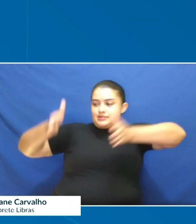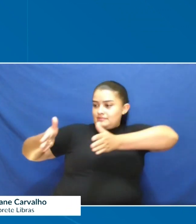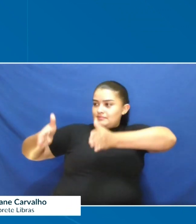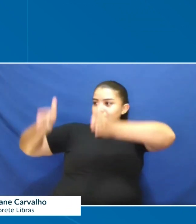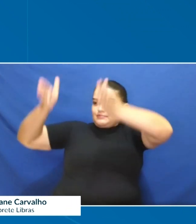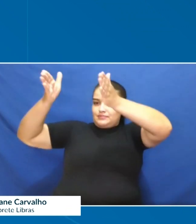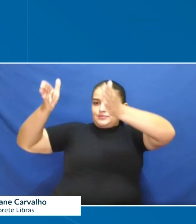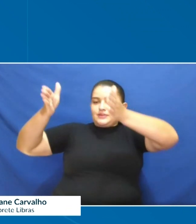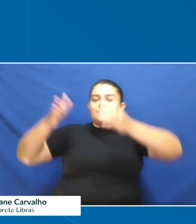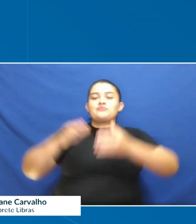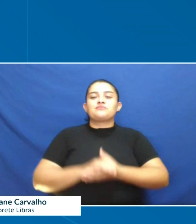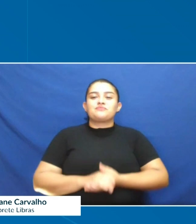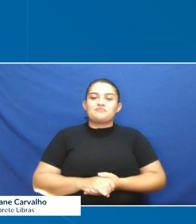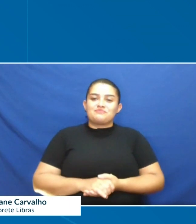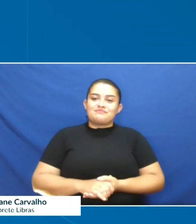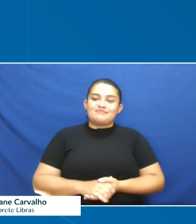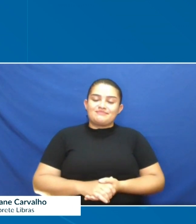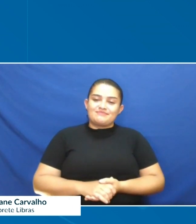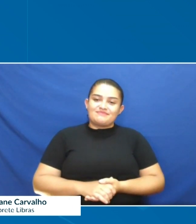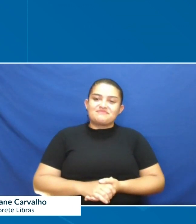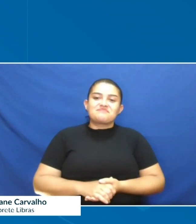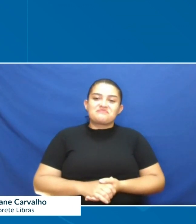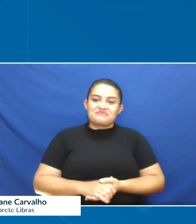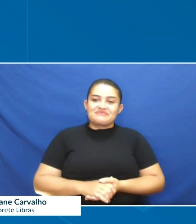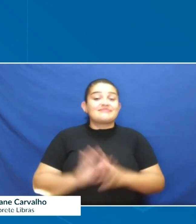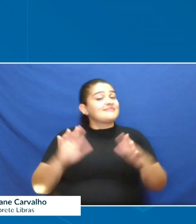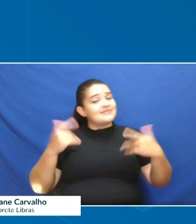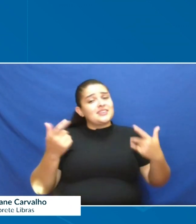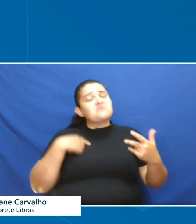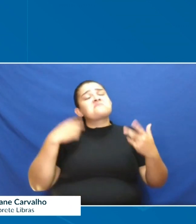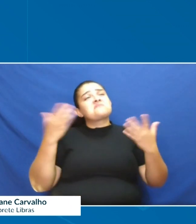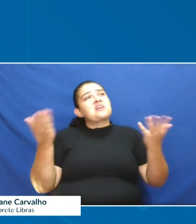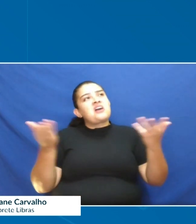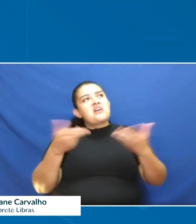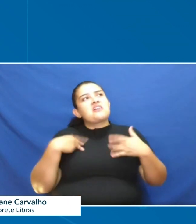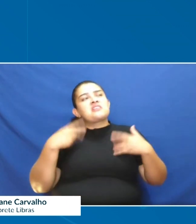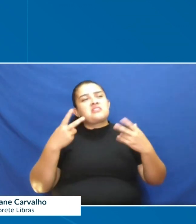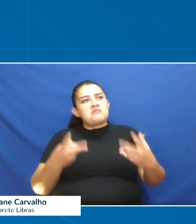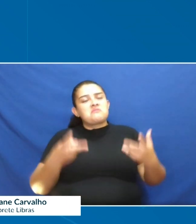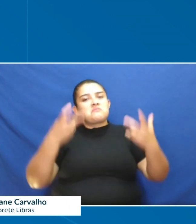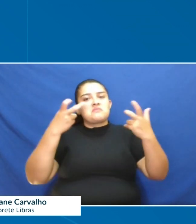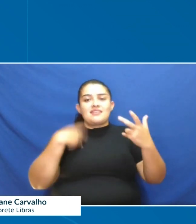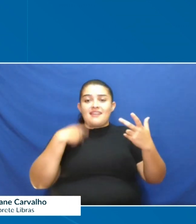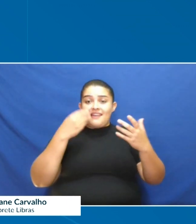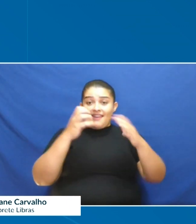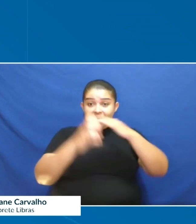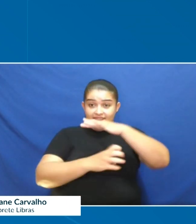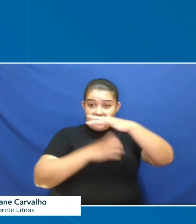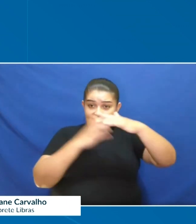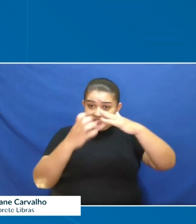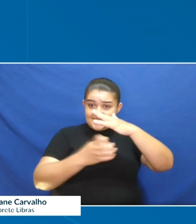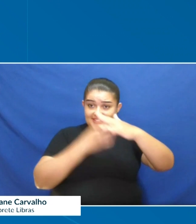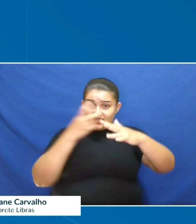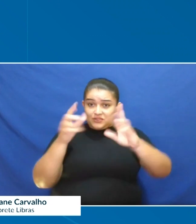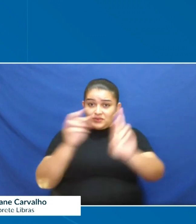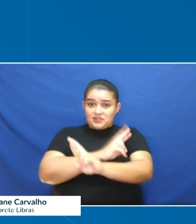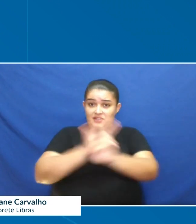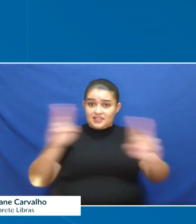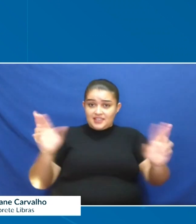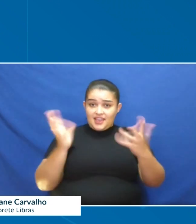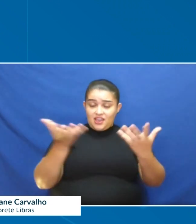entre as pessoas. Então, é o que eu vejo, a meu ver, as empresas, com relação à